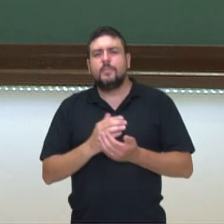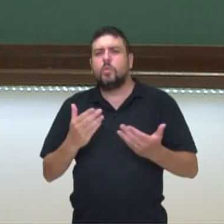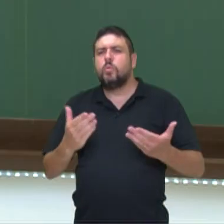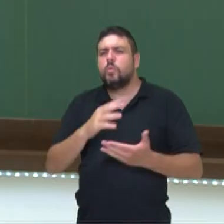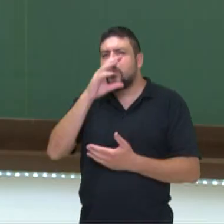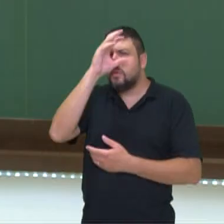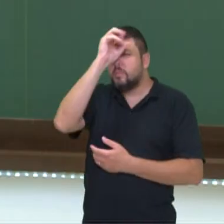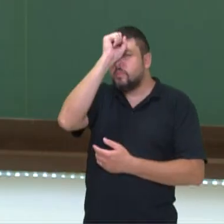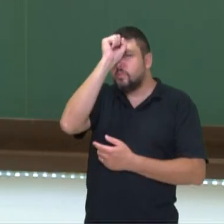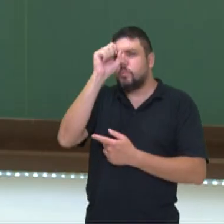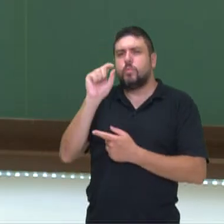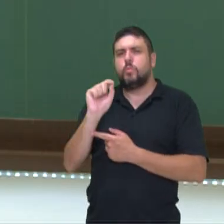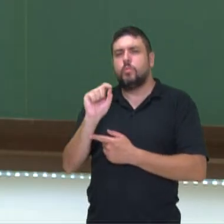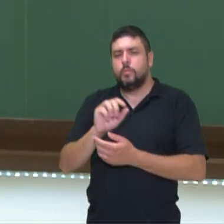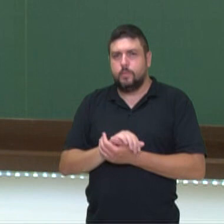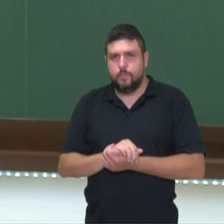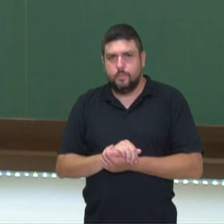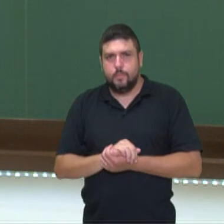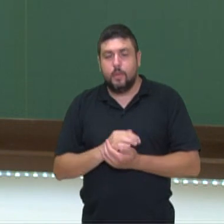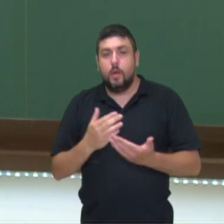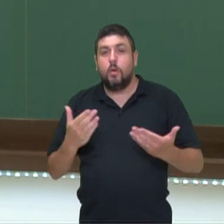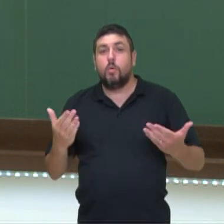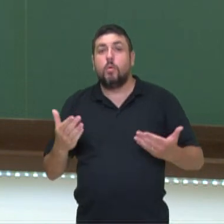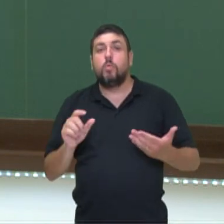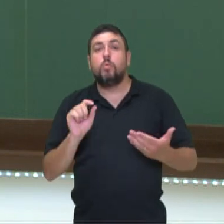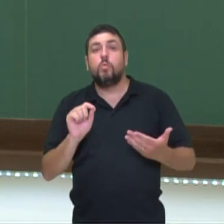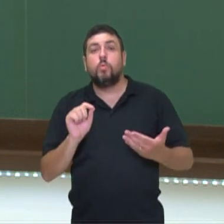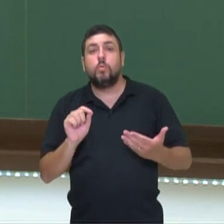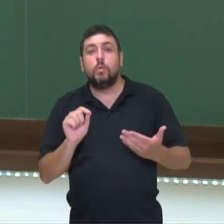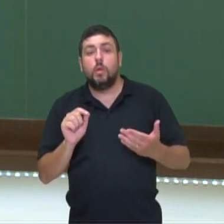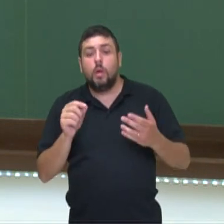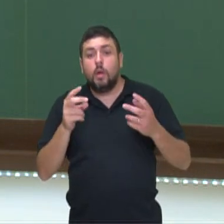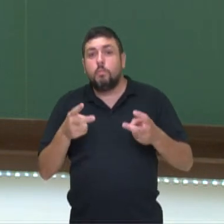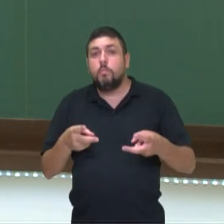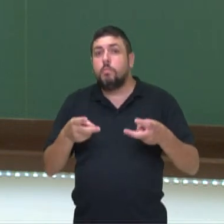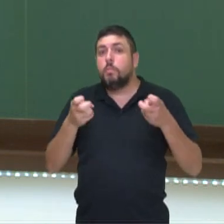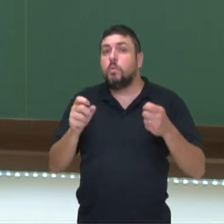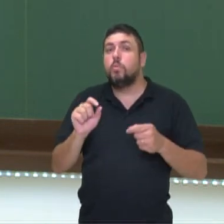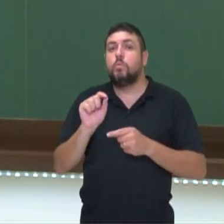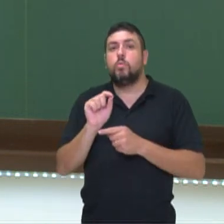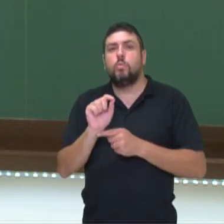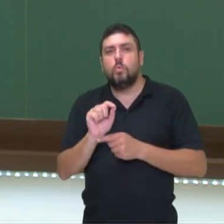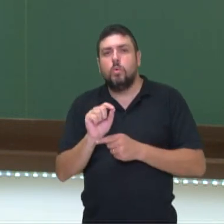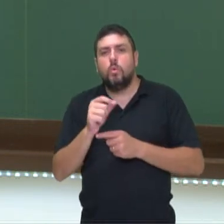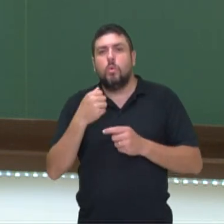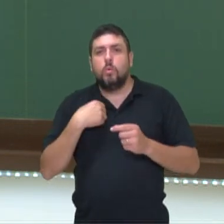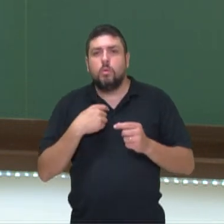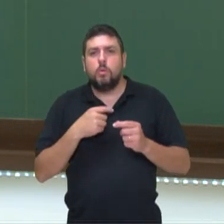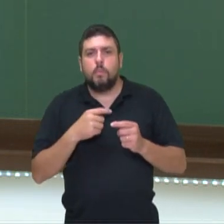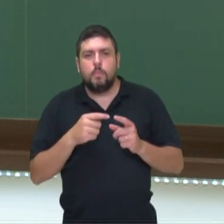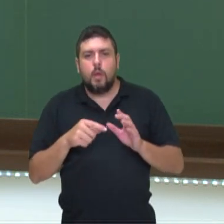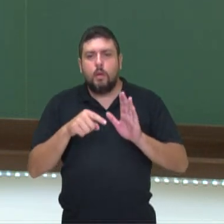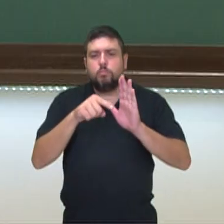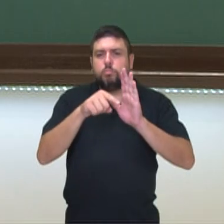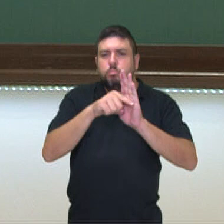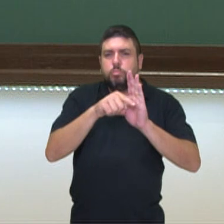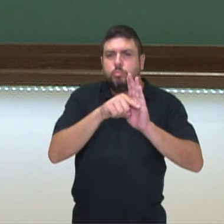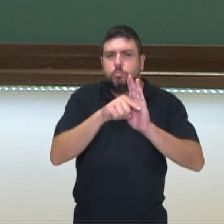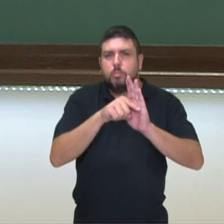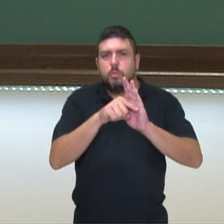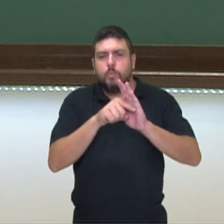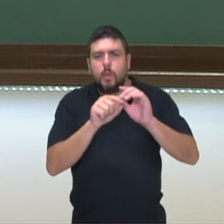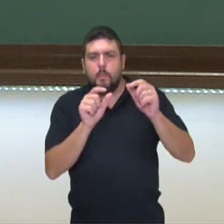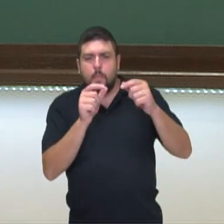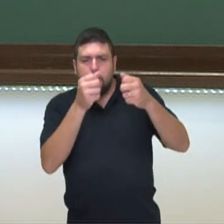O objetivo da nossa aula de hoje é reconhecer as relações, a relação fundamental e os termos da subtração.